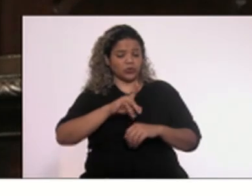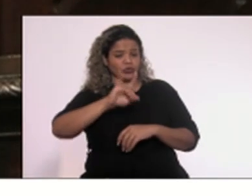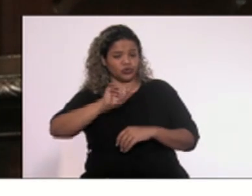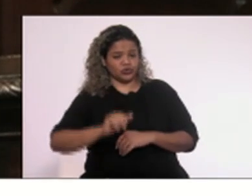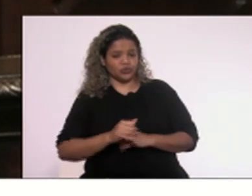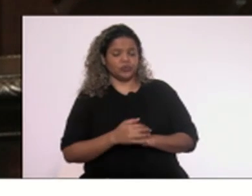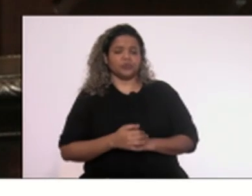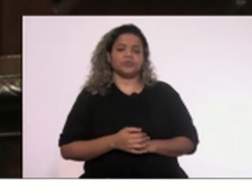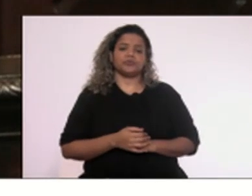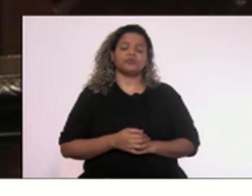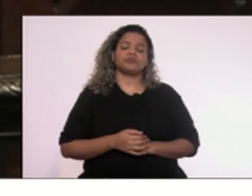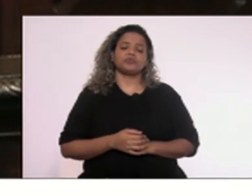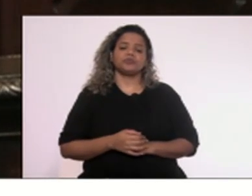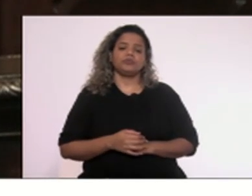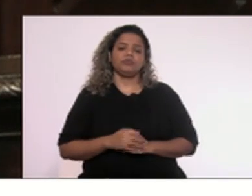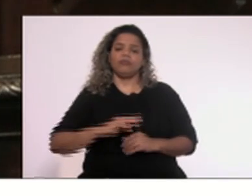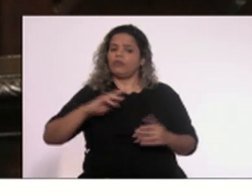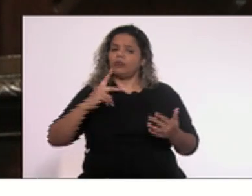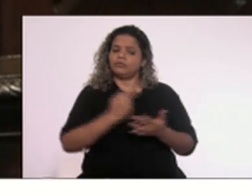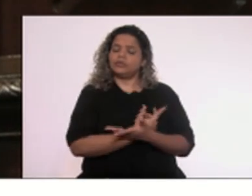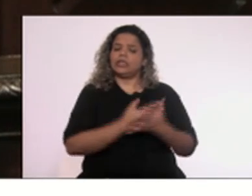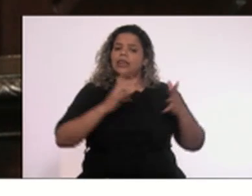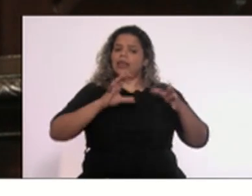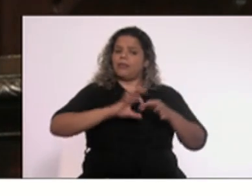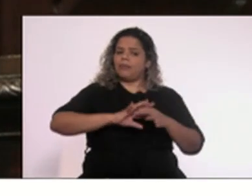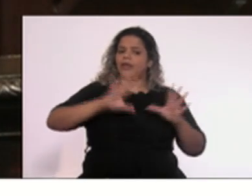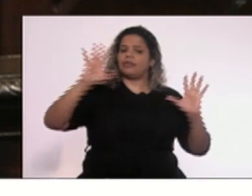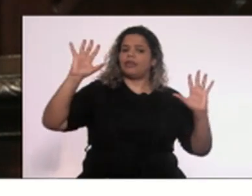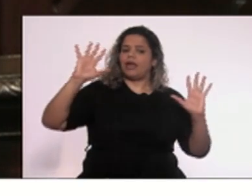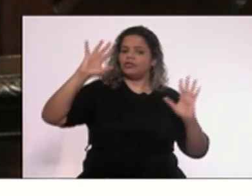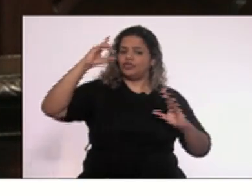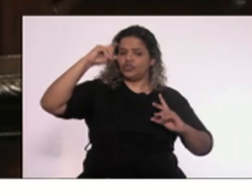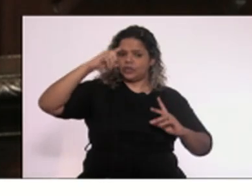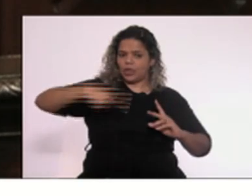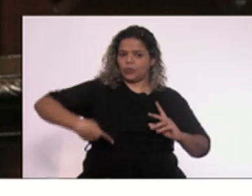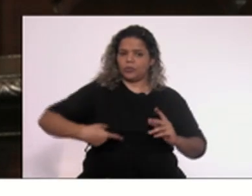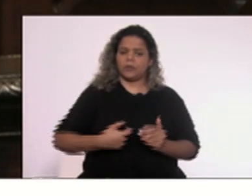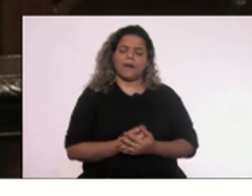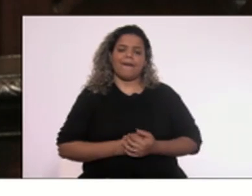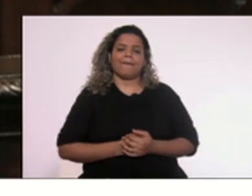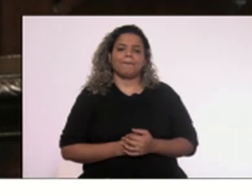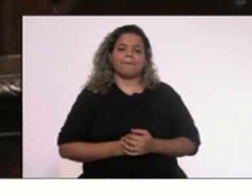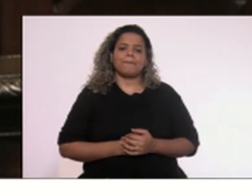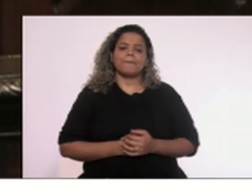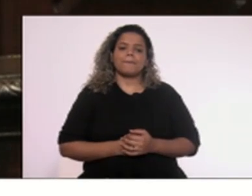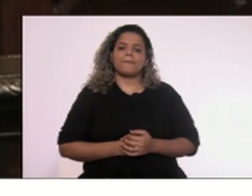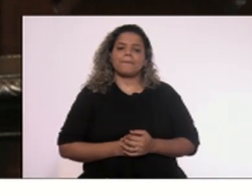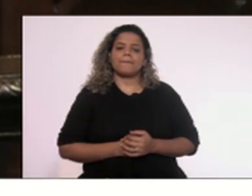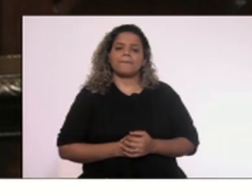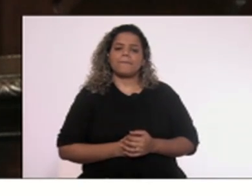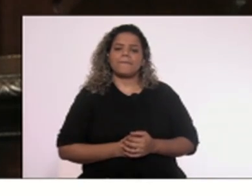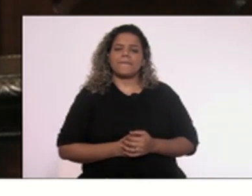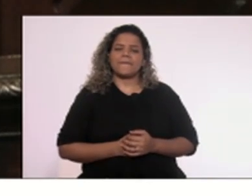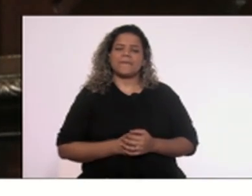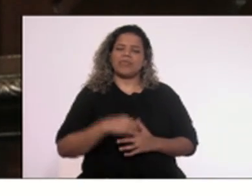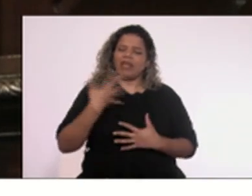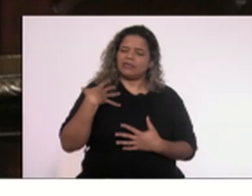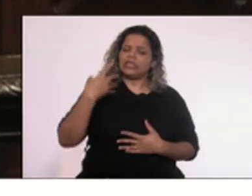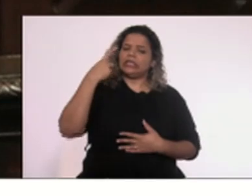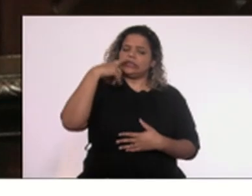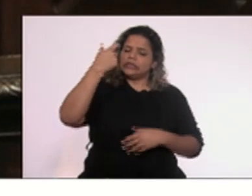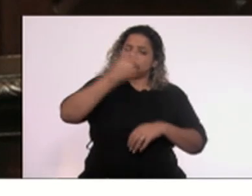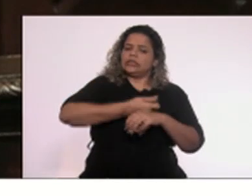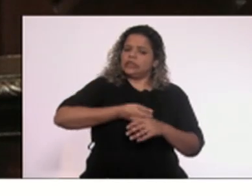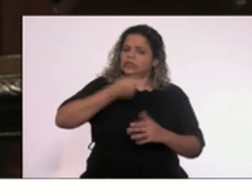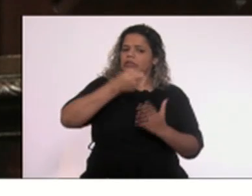dia viesse a se libertar da ditadura. E finalmente, aos trancos e